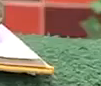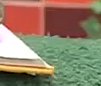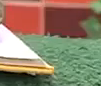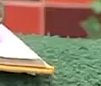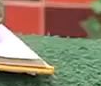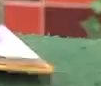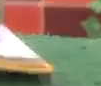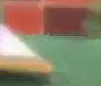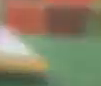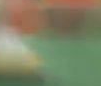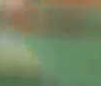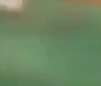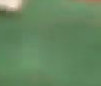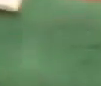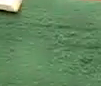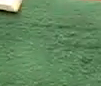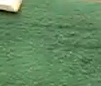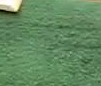Oxente.